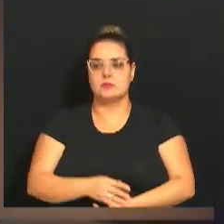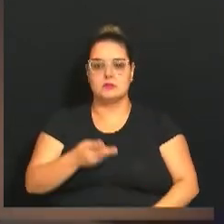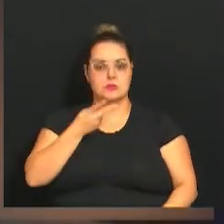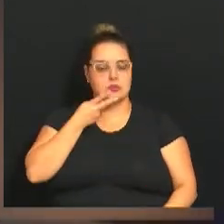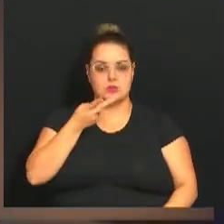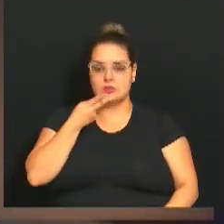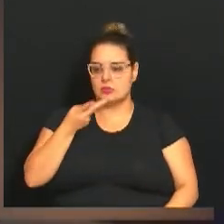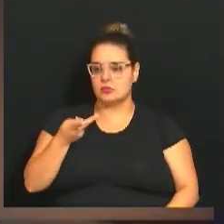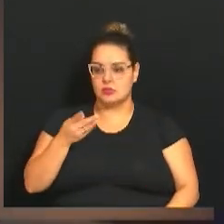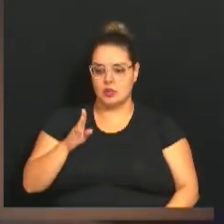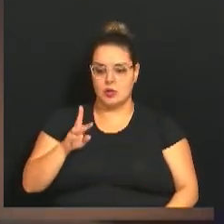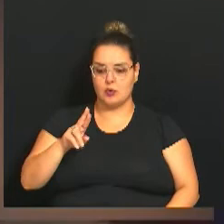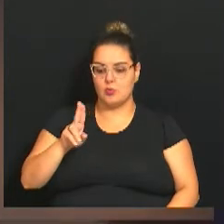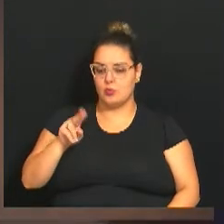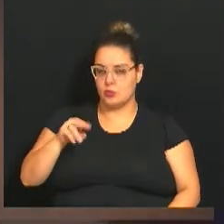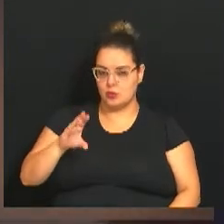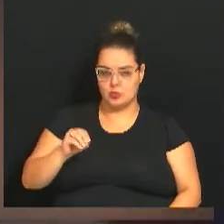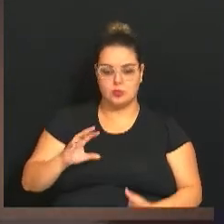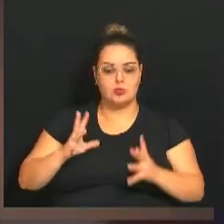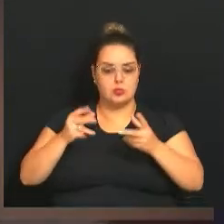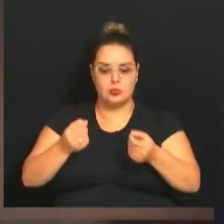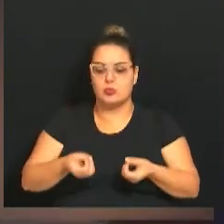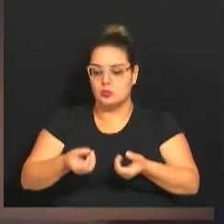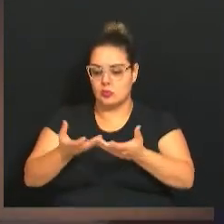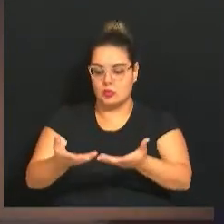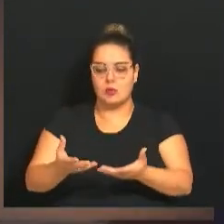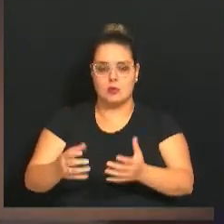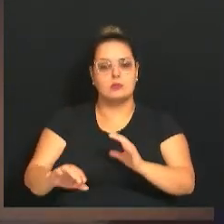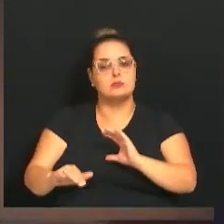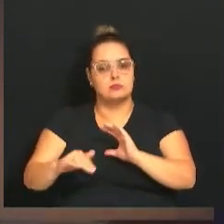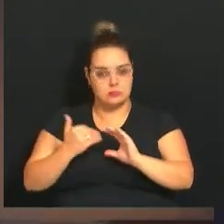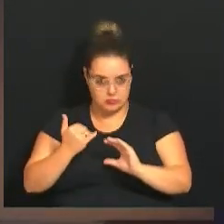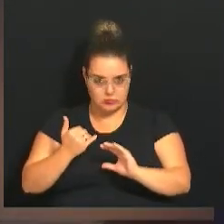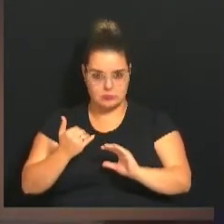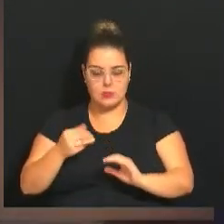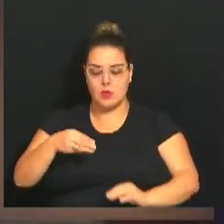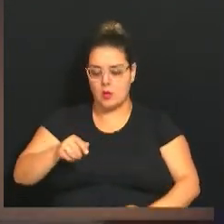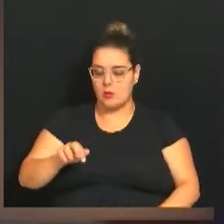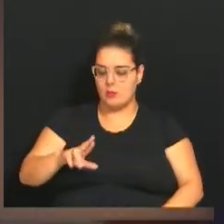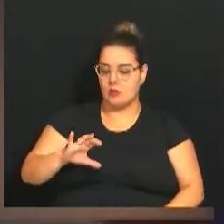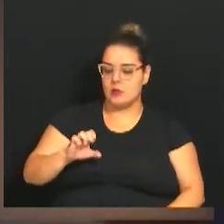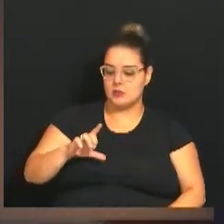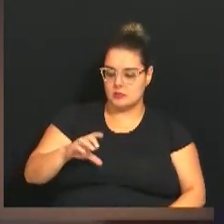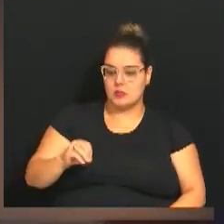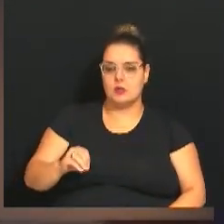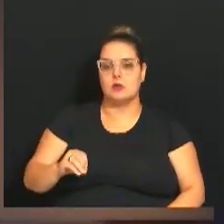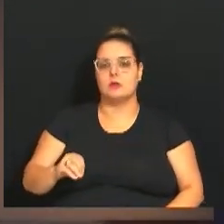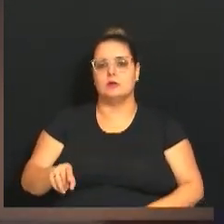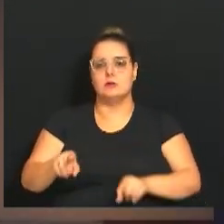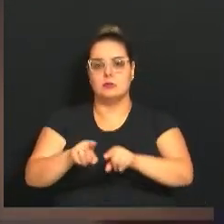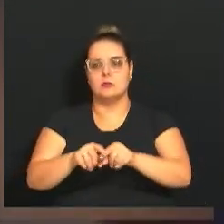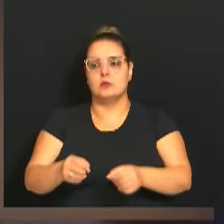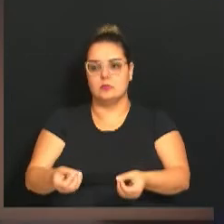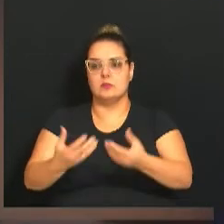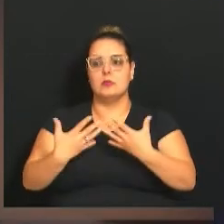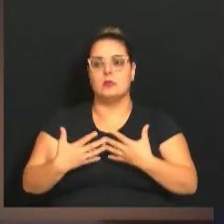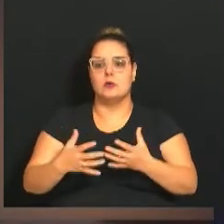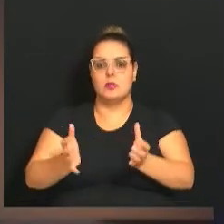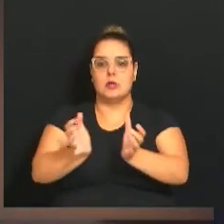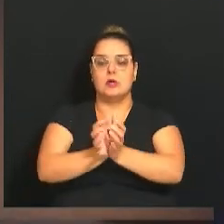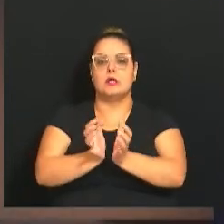toda contribuição que você puder enviar, Marcelo, puder enviar para a nossa comissão, nós temos